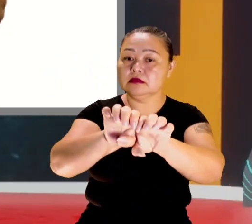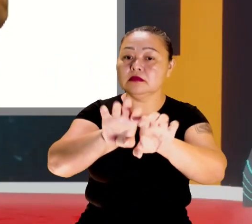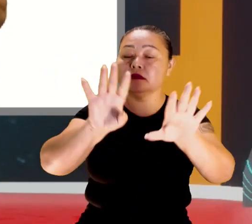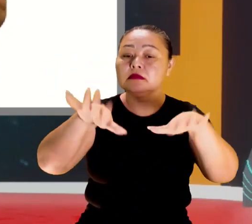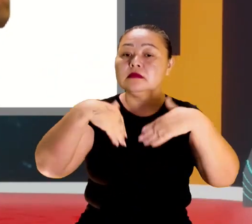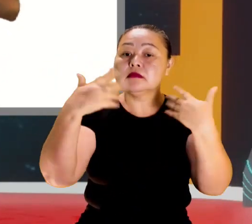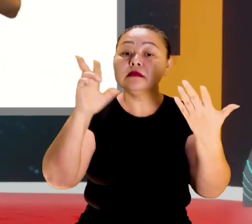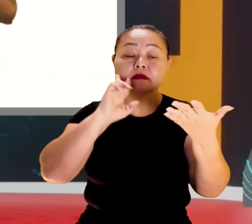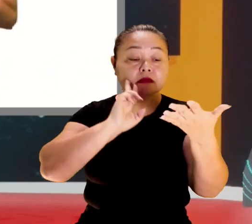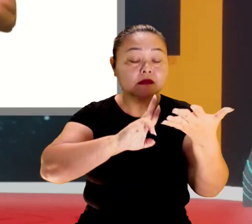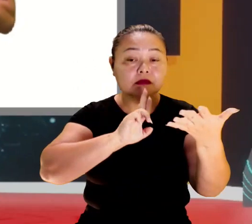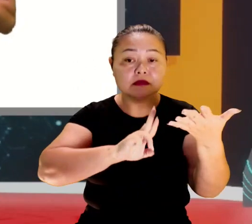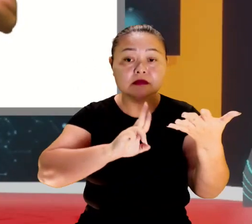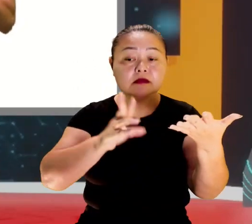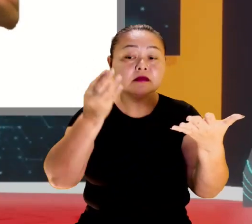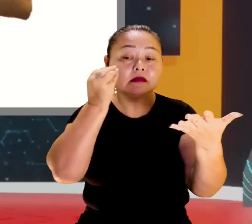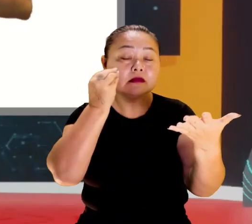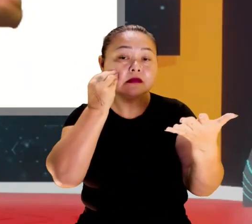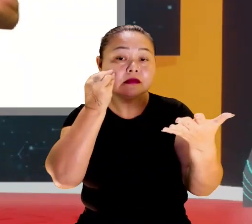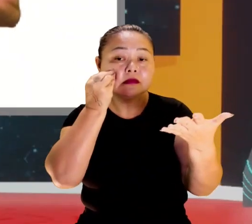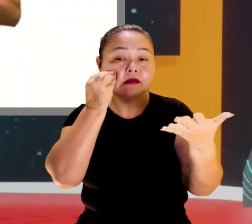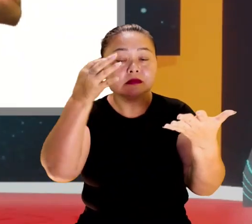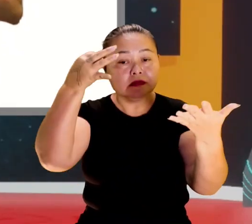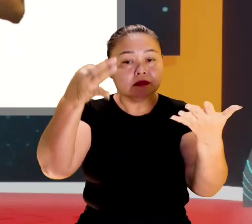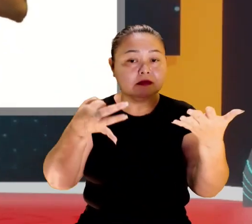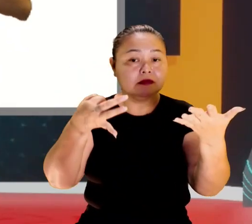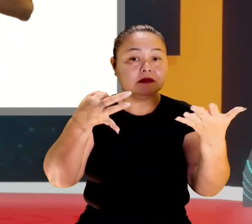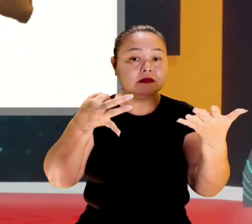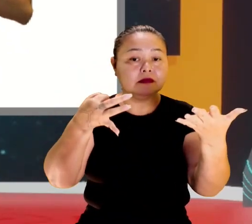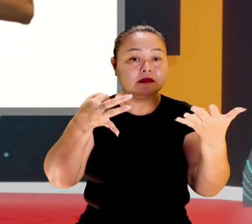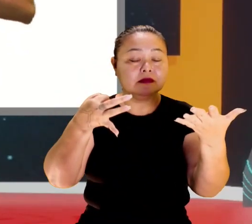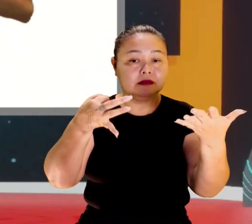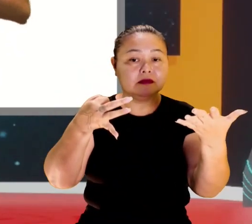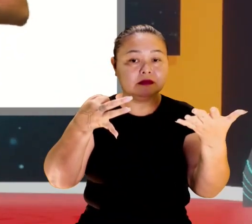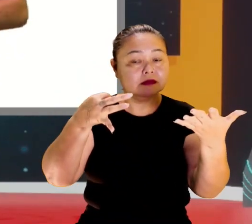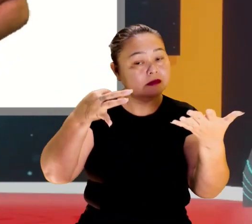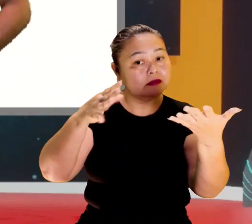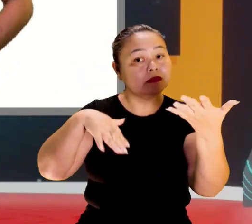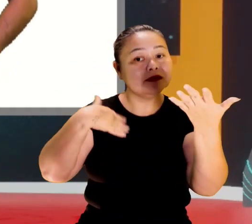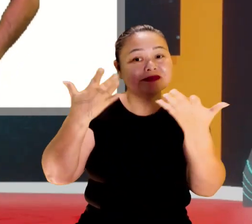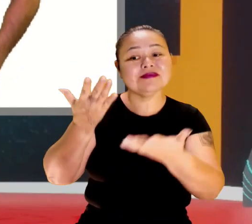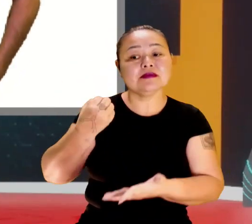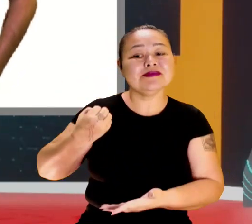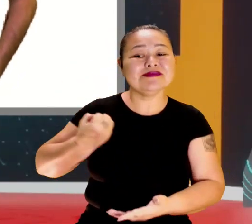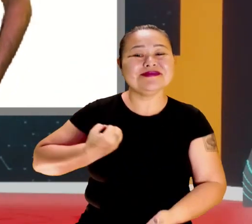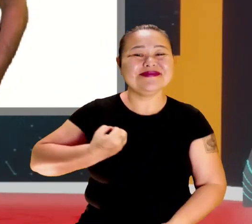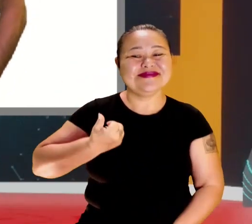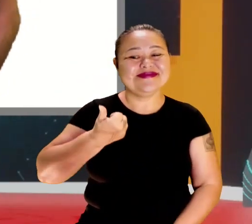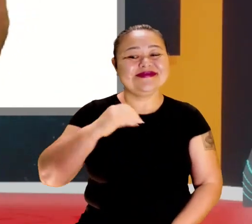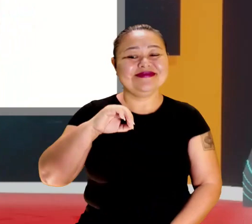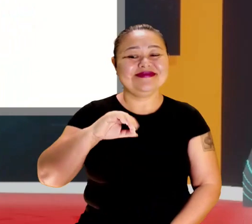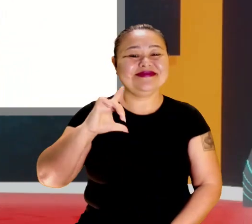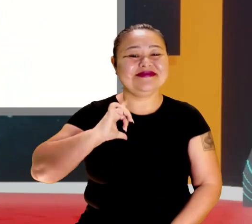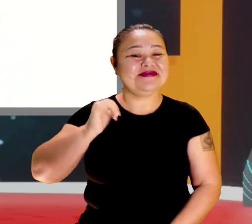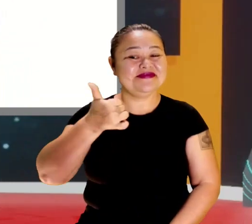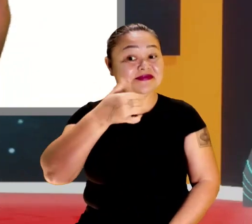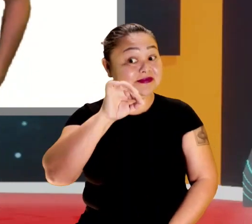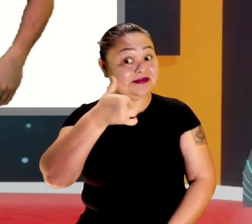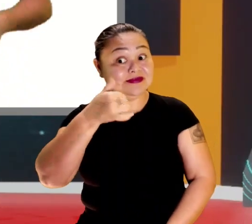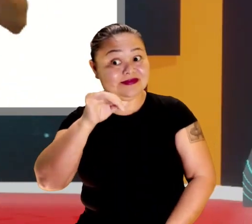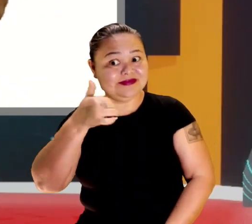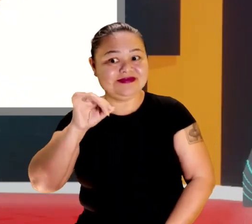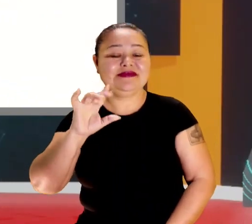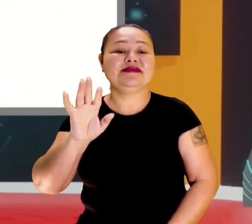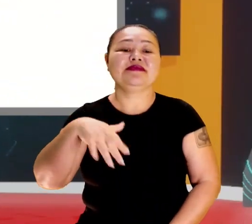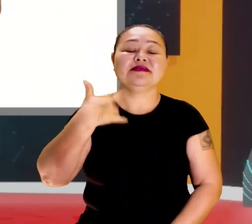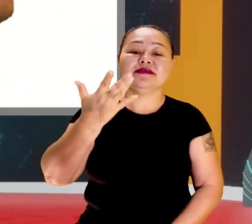ele resolveu as 10, testou as 10, deu certo as 10, ele vai tirar 10. É tudo 10, né? É tudo 10.